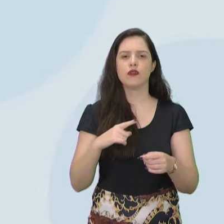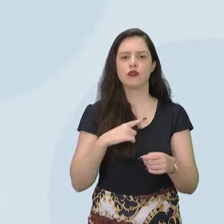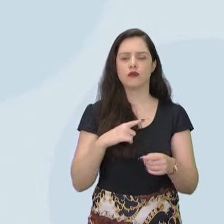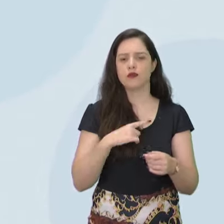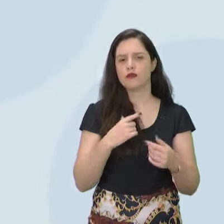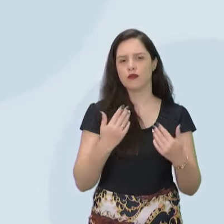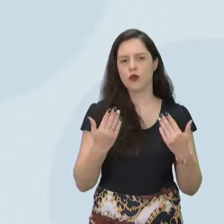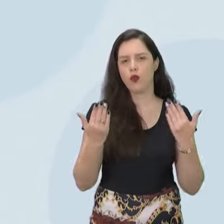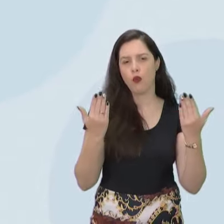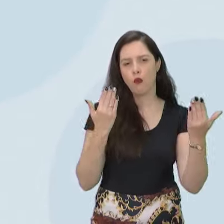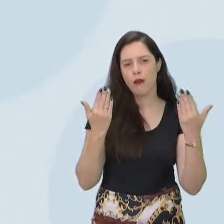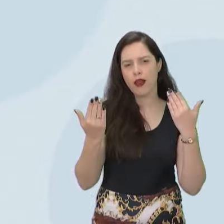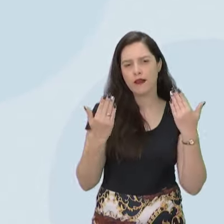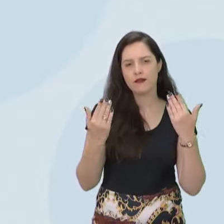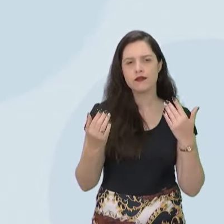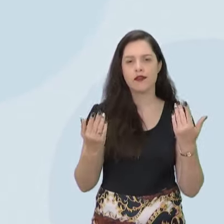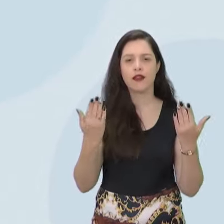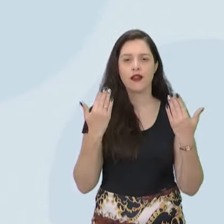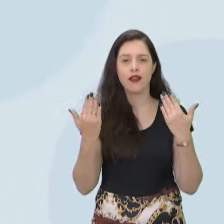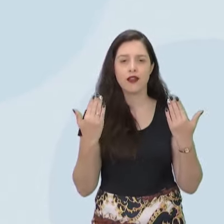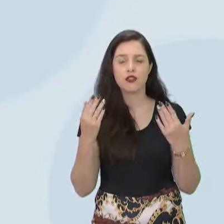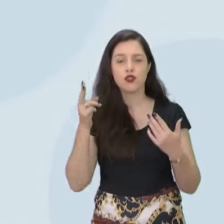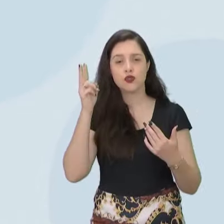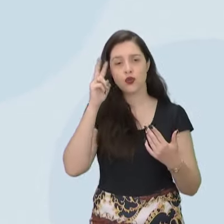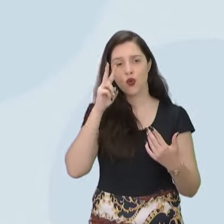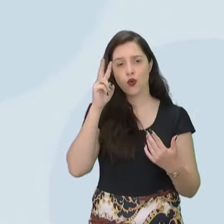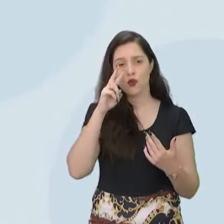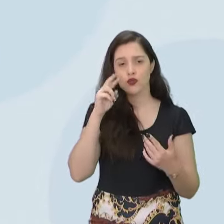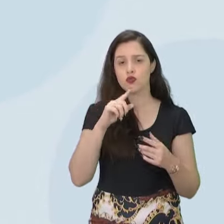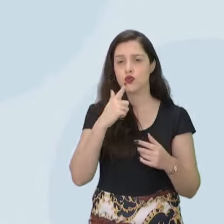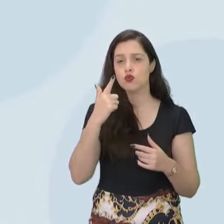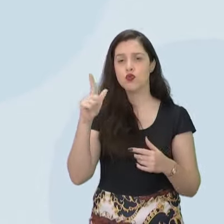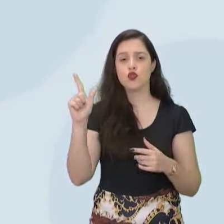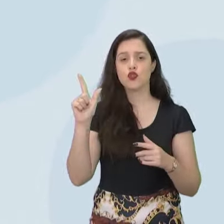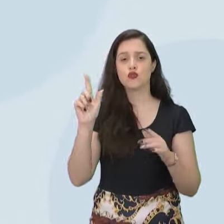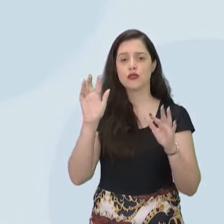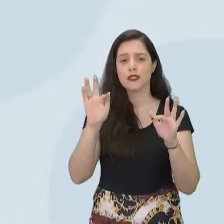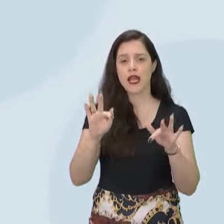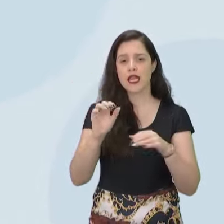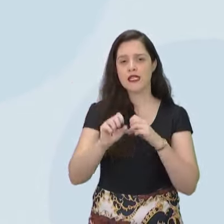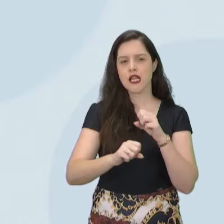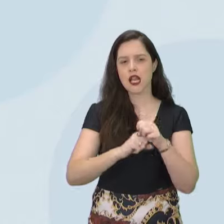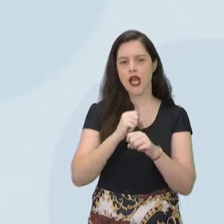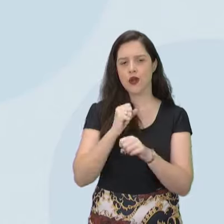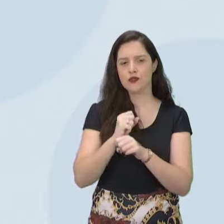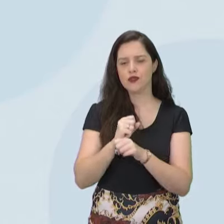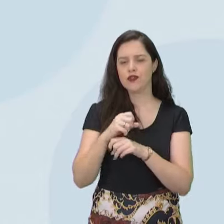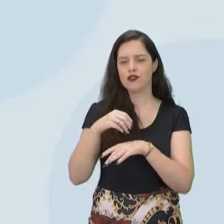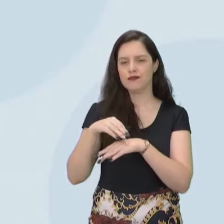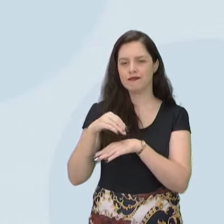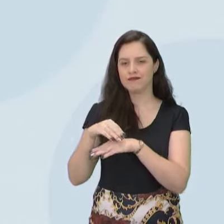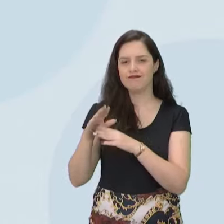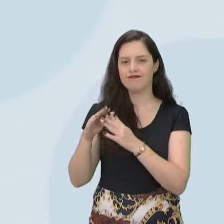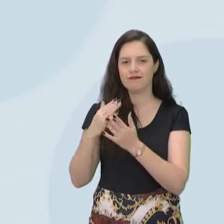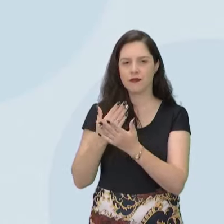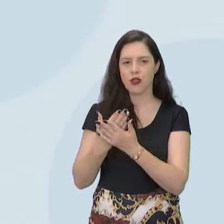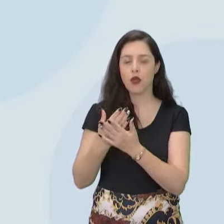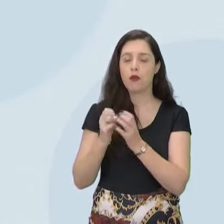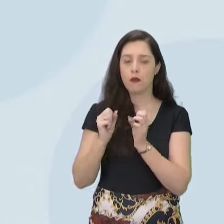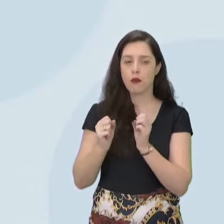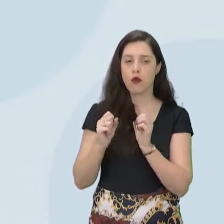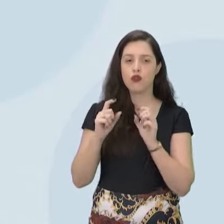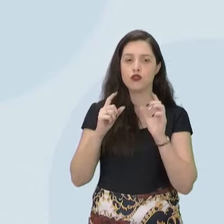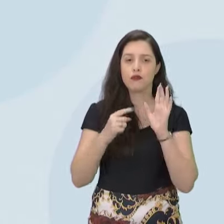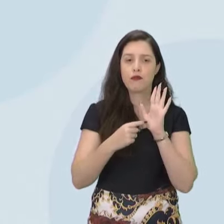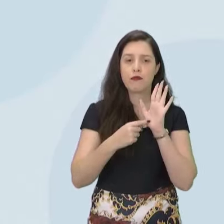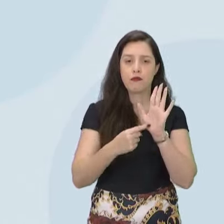exemplo, comparação, né, de análise de séries históricas dos últimos 3 anos, dos indicadores da escola, com foco em apresentar aí os